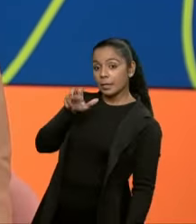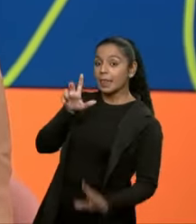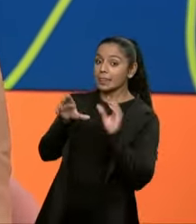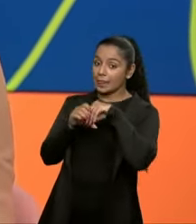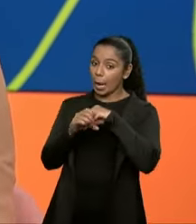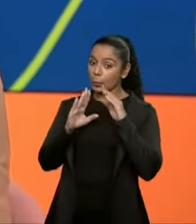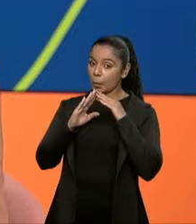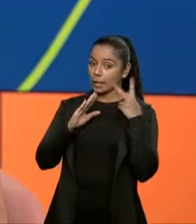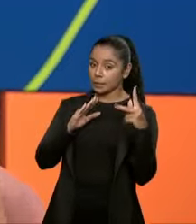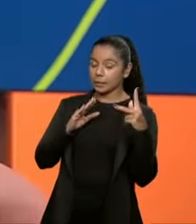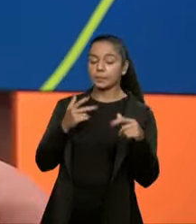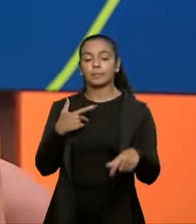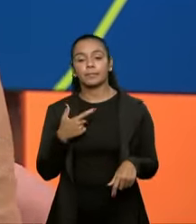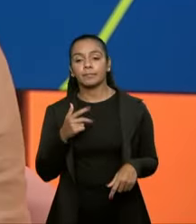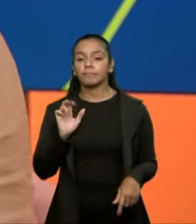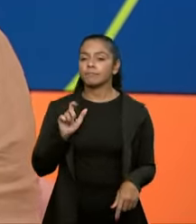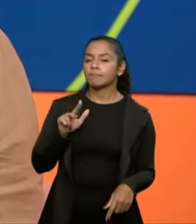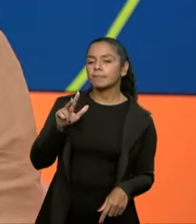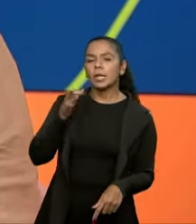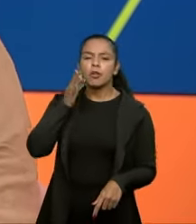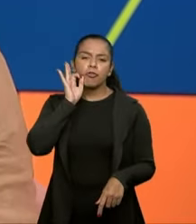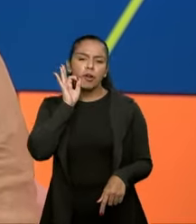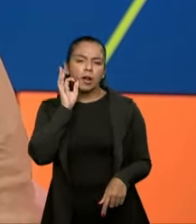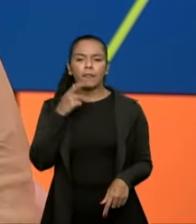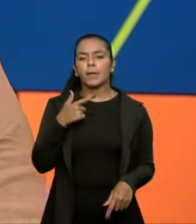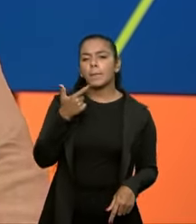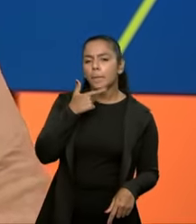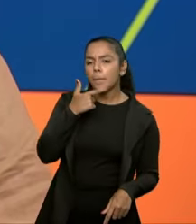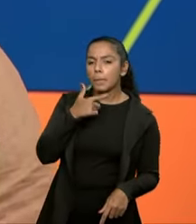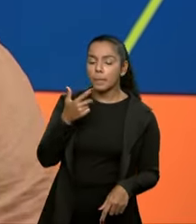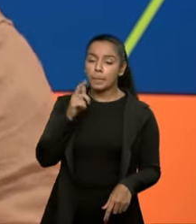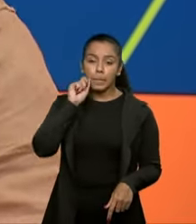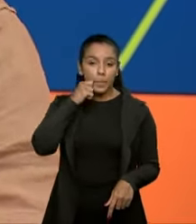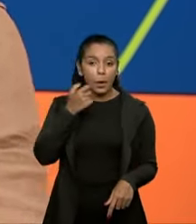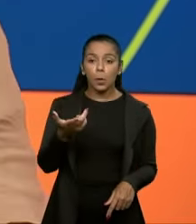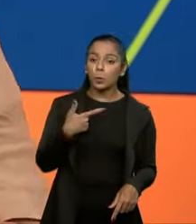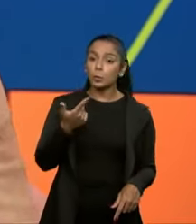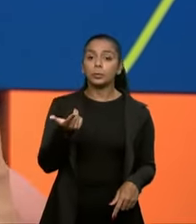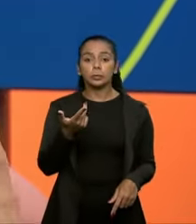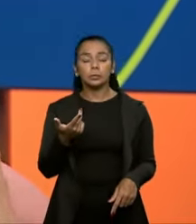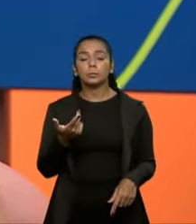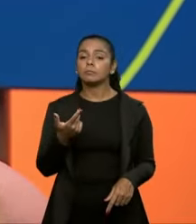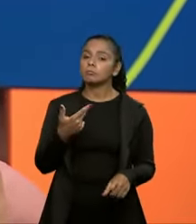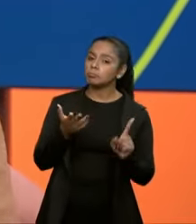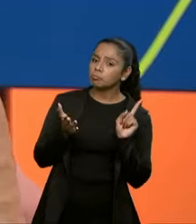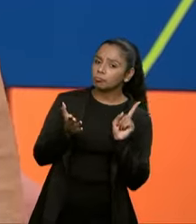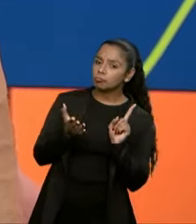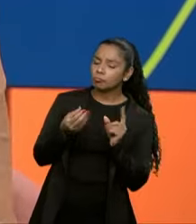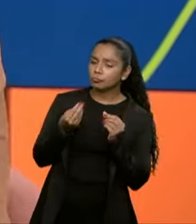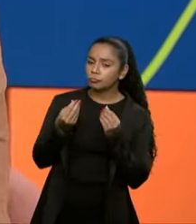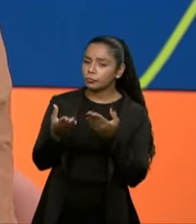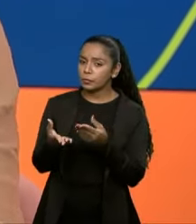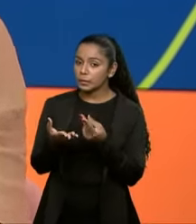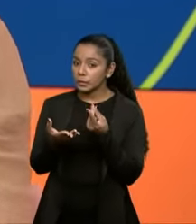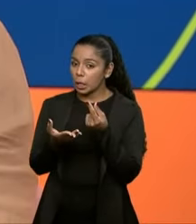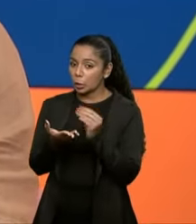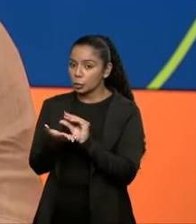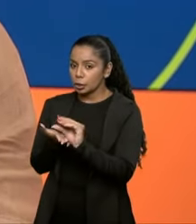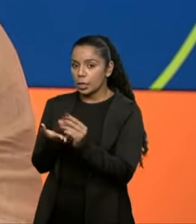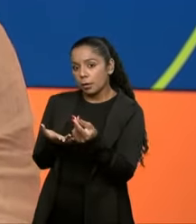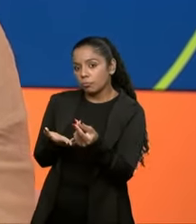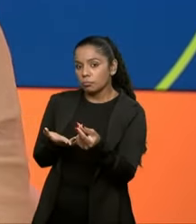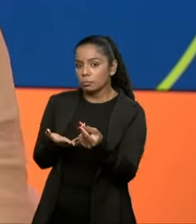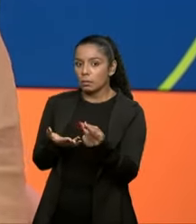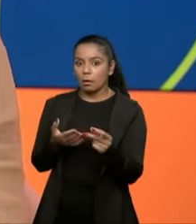autorizaram. Quando elas desceram, elas passaram um cafezinho, um pão de queijo, eu fui perguntar para a menina, poxa, vou dar um... Como se uma caixinha, uma... André, pelo amor de